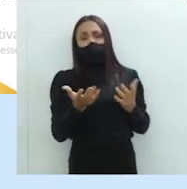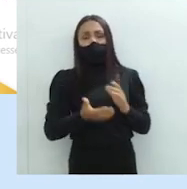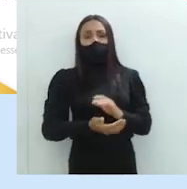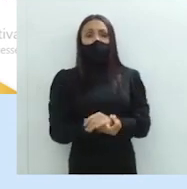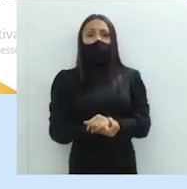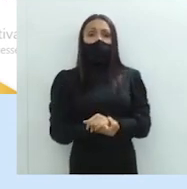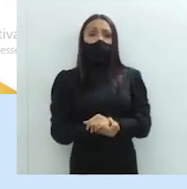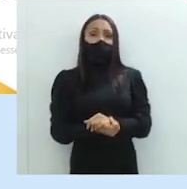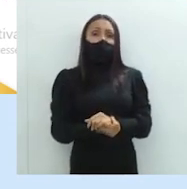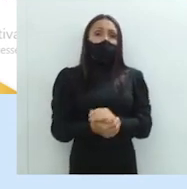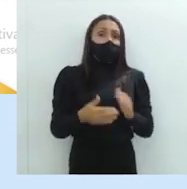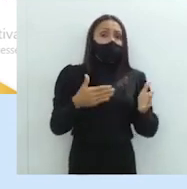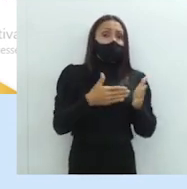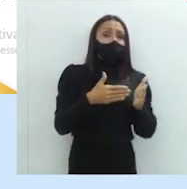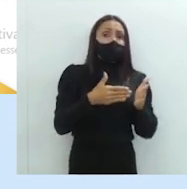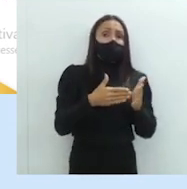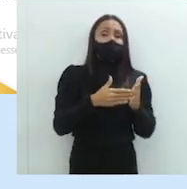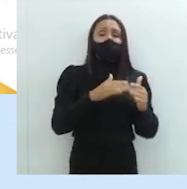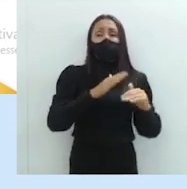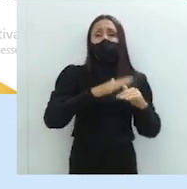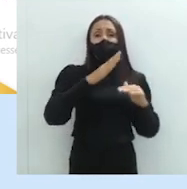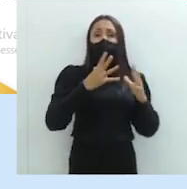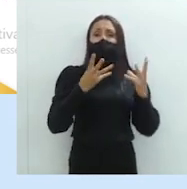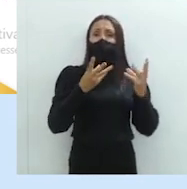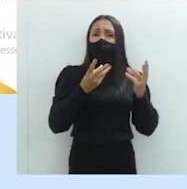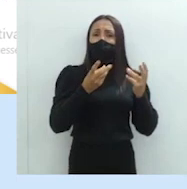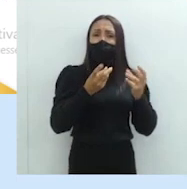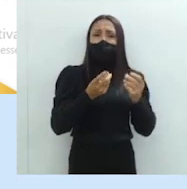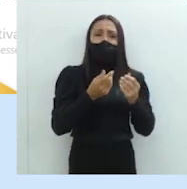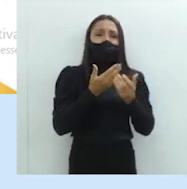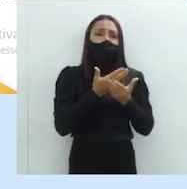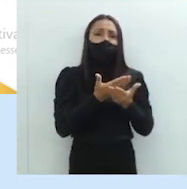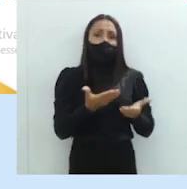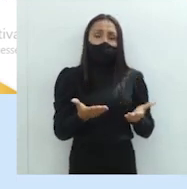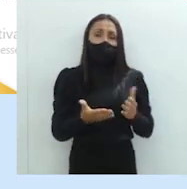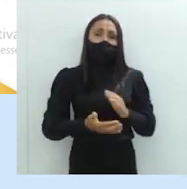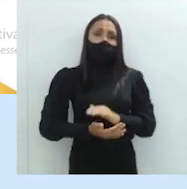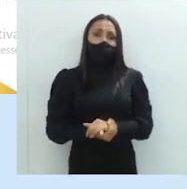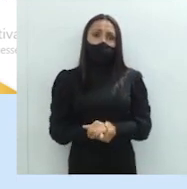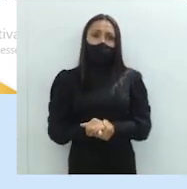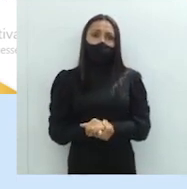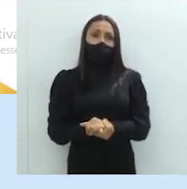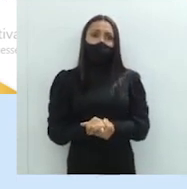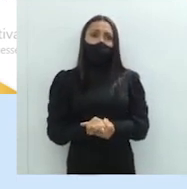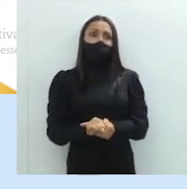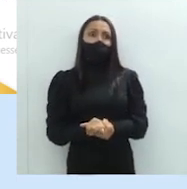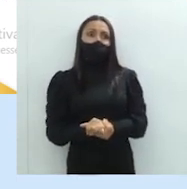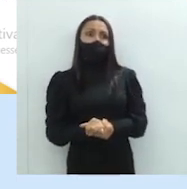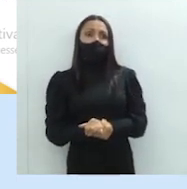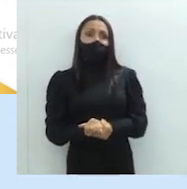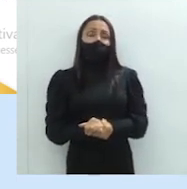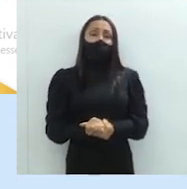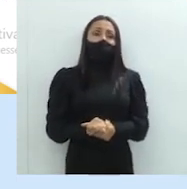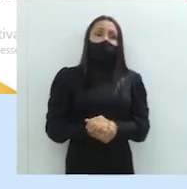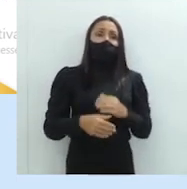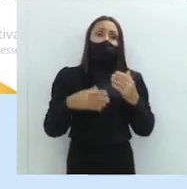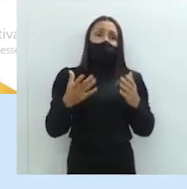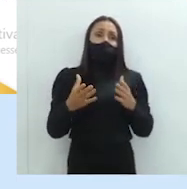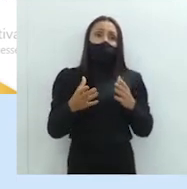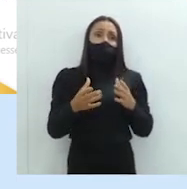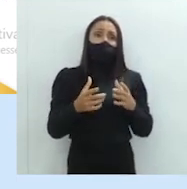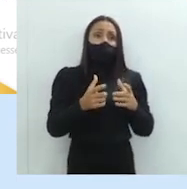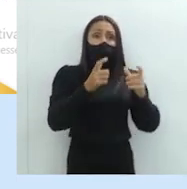impedindo maiores fragmentações e derrotando os rebeldes federalistas das províncias